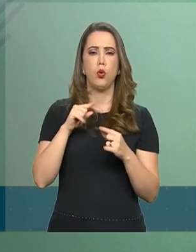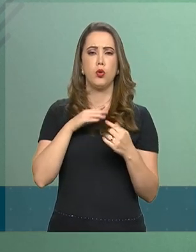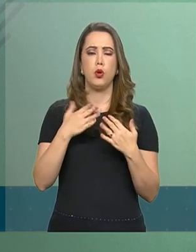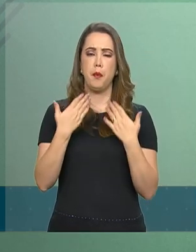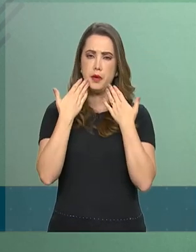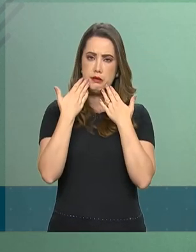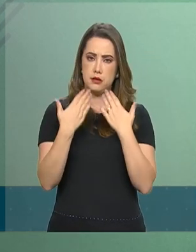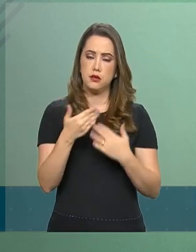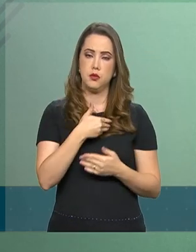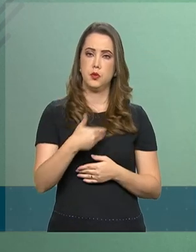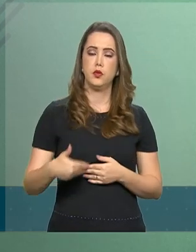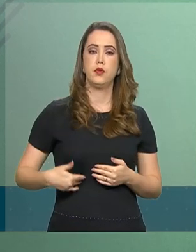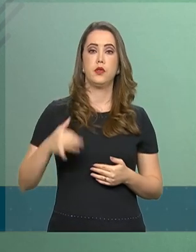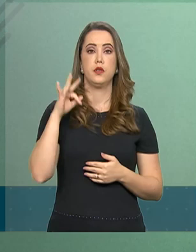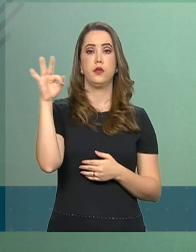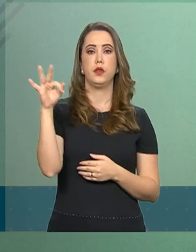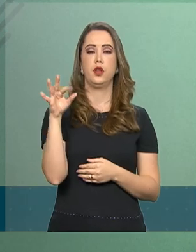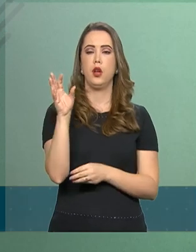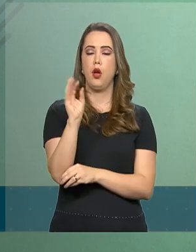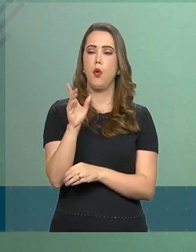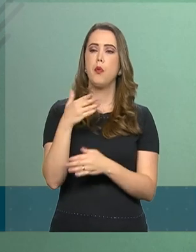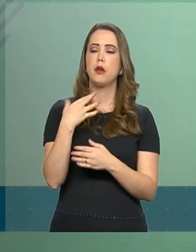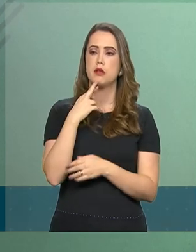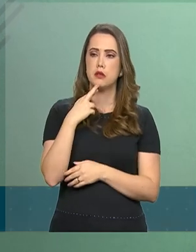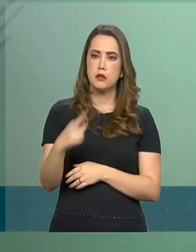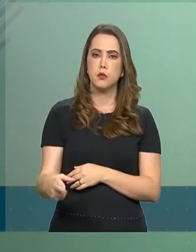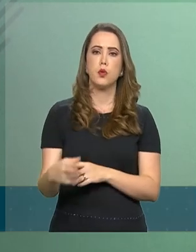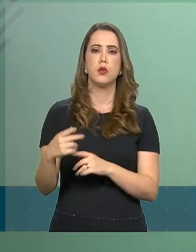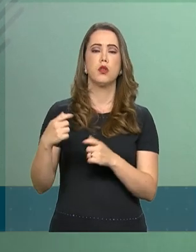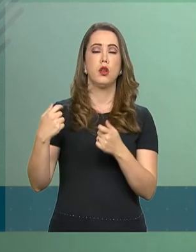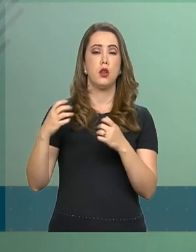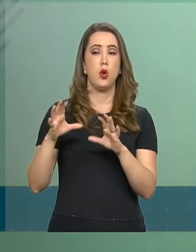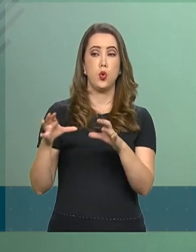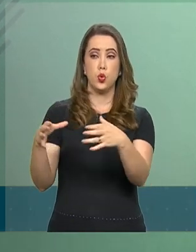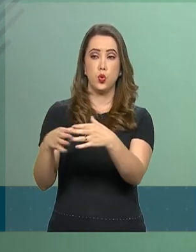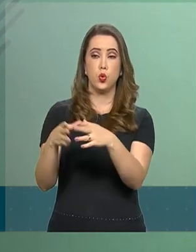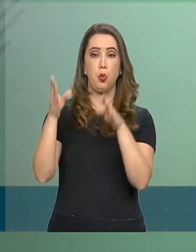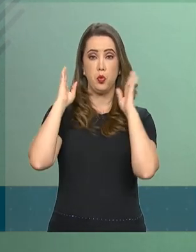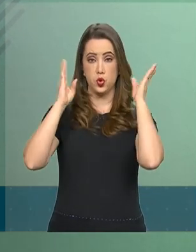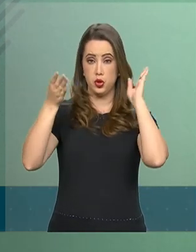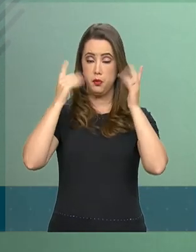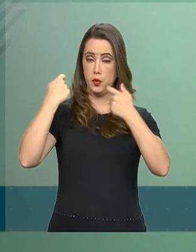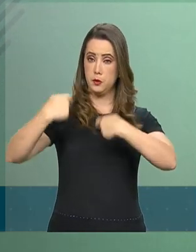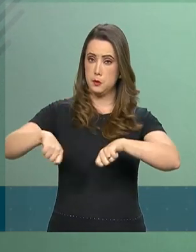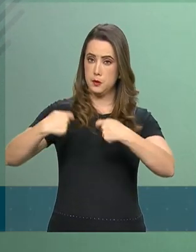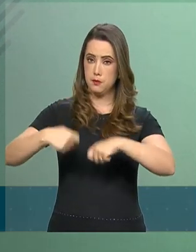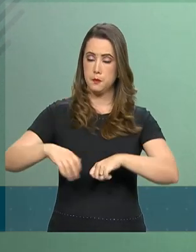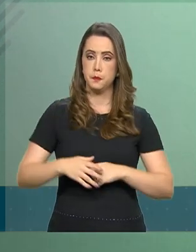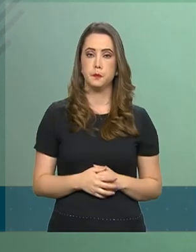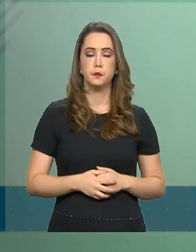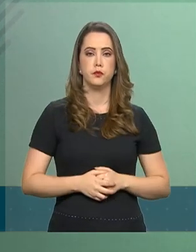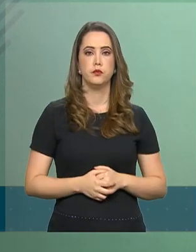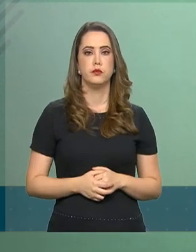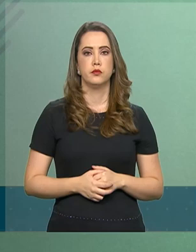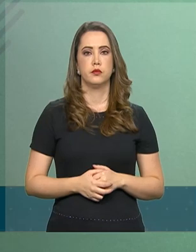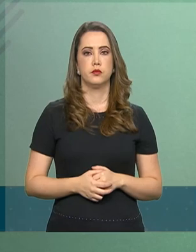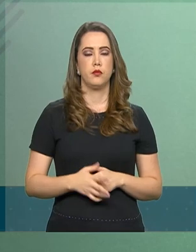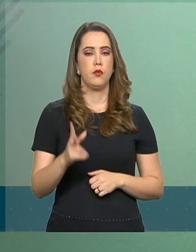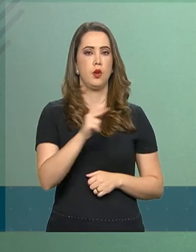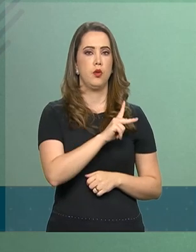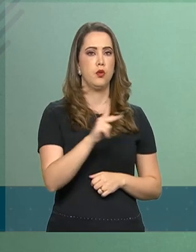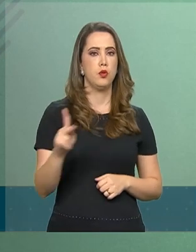federal para atender às necessidades dessa categoria o